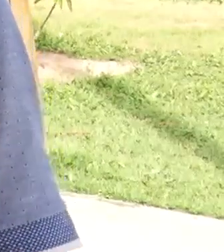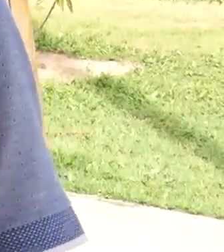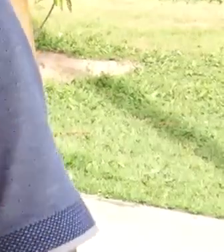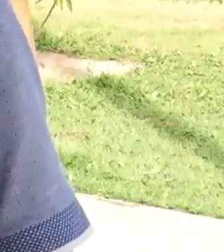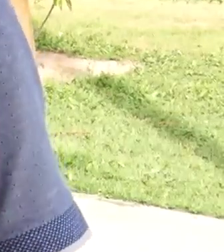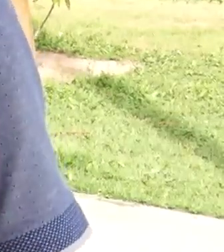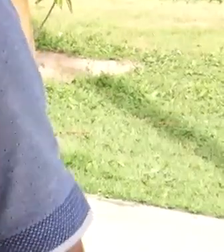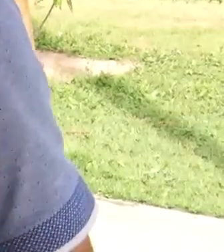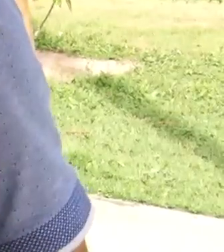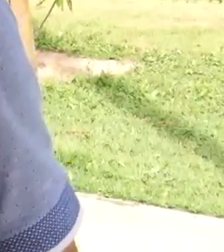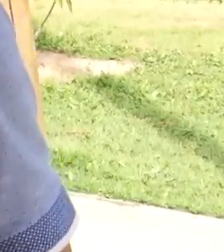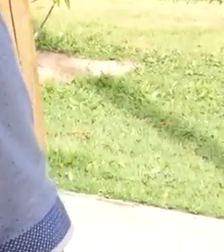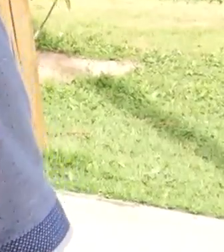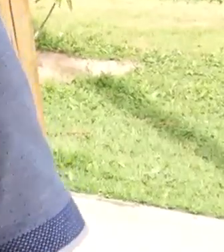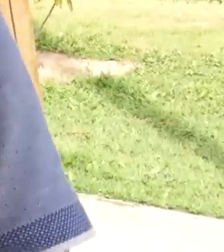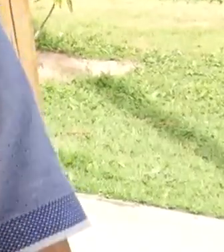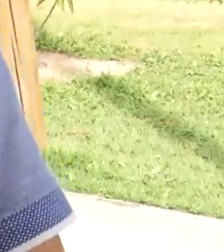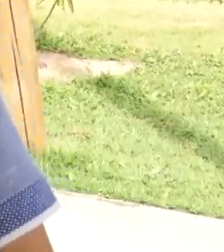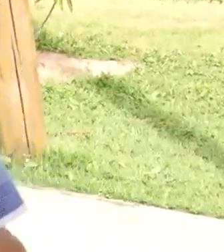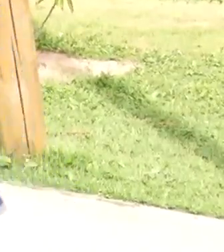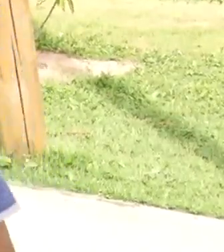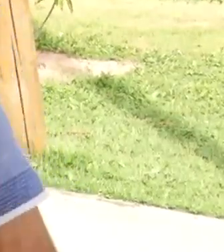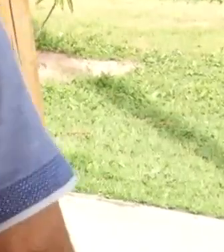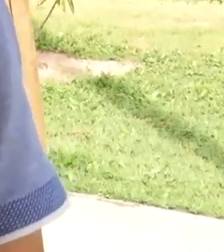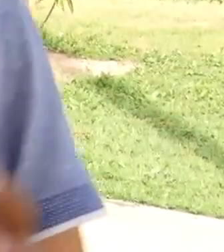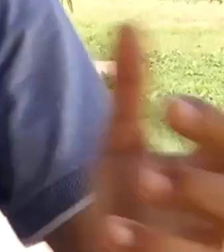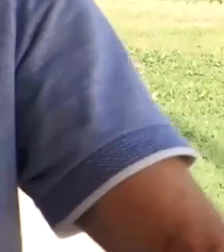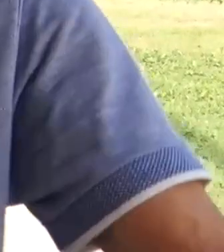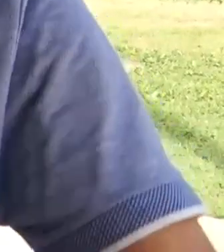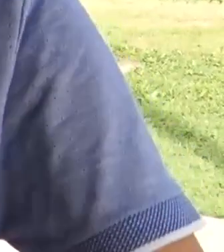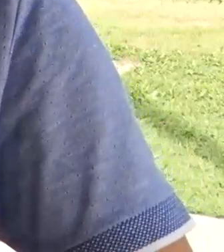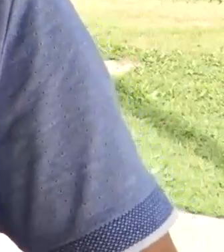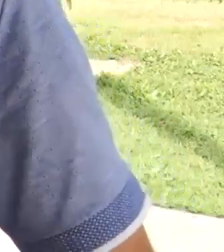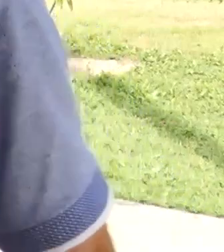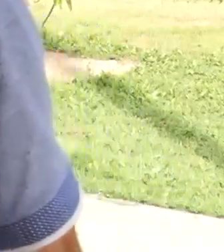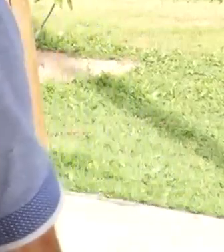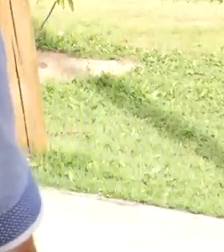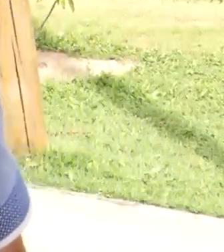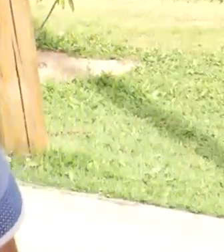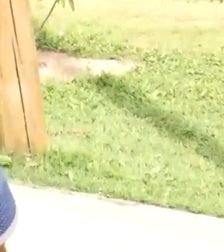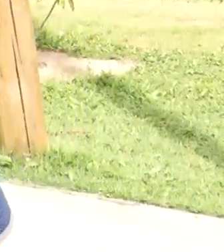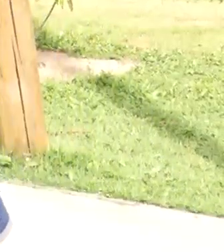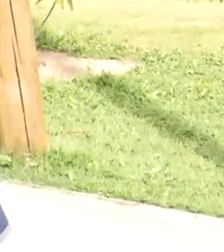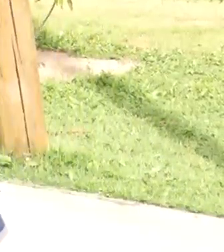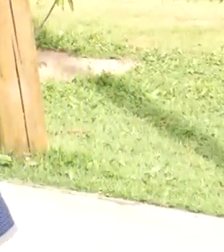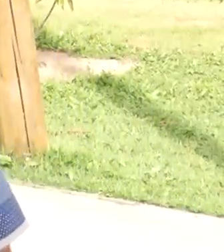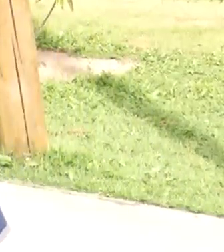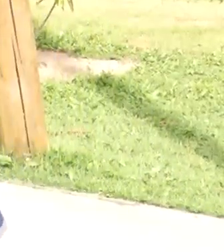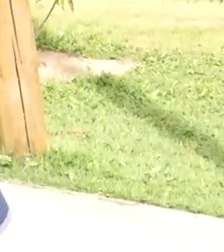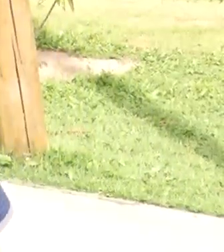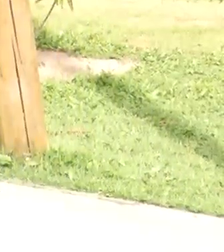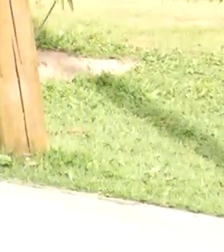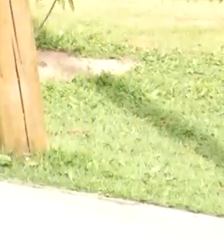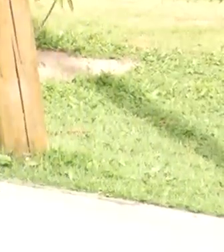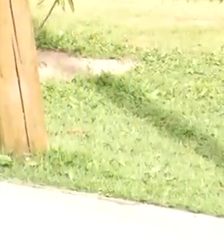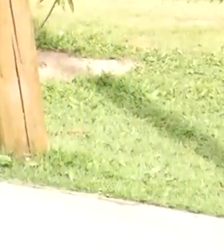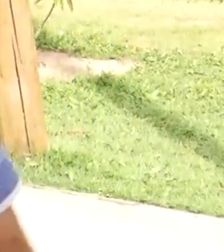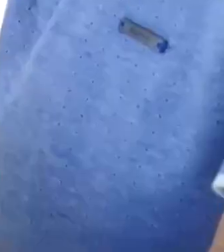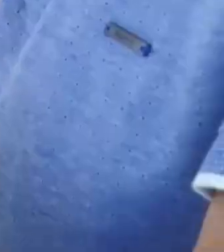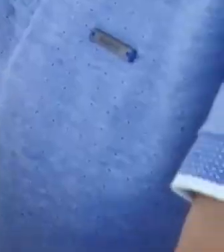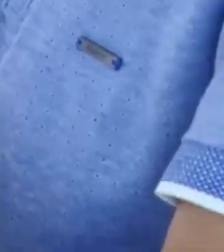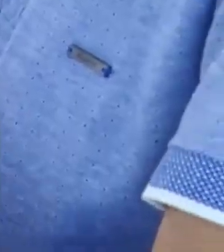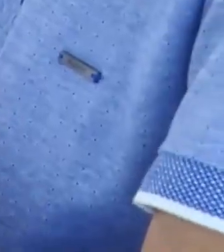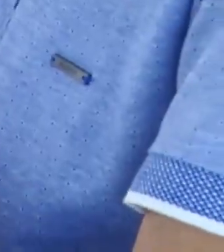todo mundo que conta a história bem, a gente, opa, vem para cá, vem para cá. E eles vieram e nós estamos hoje